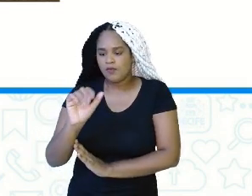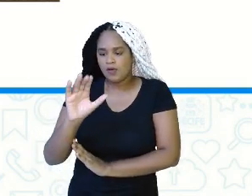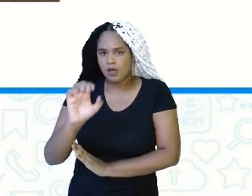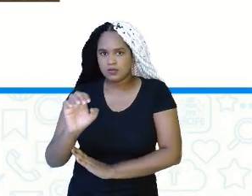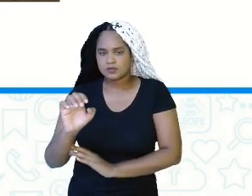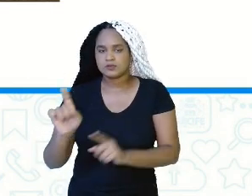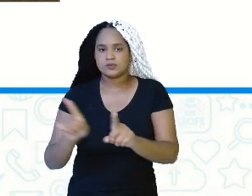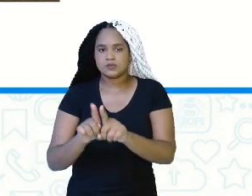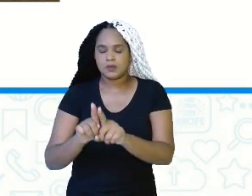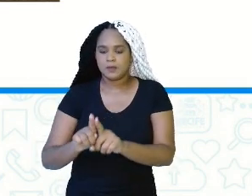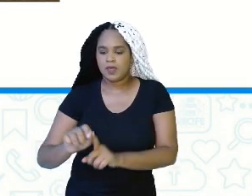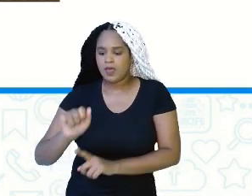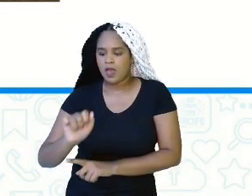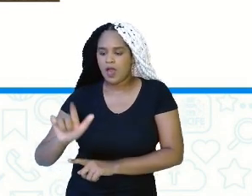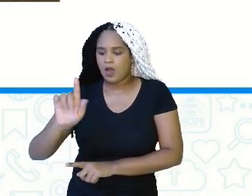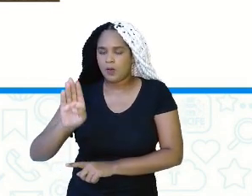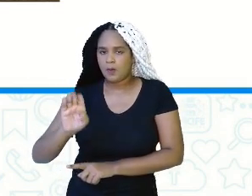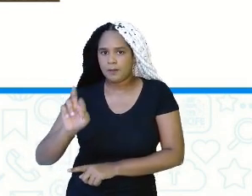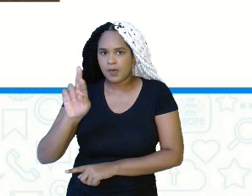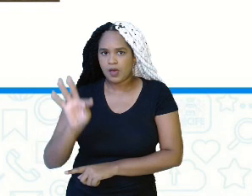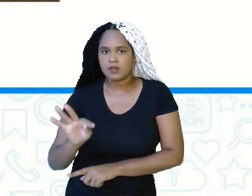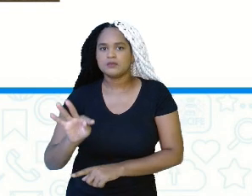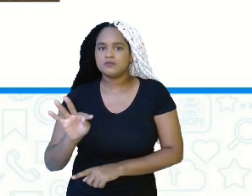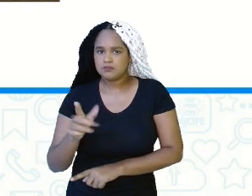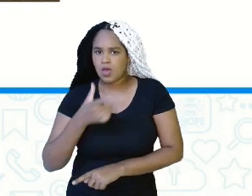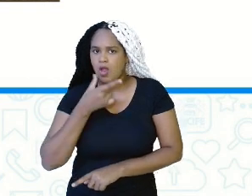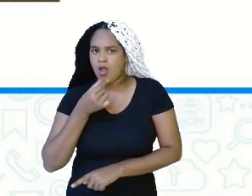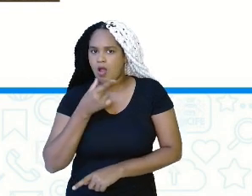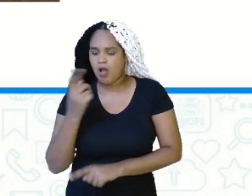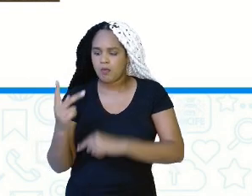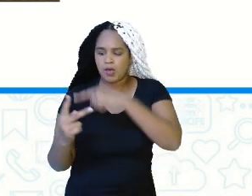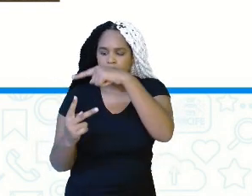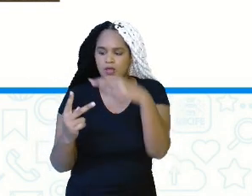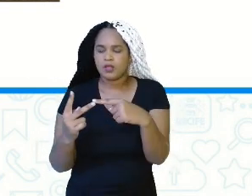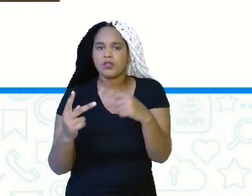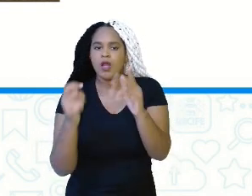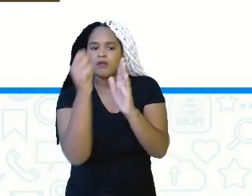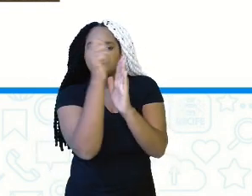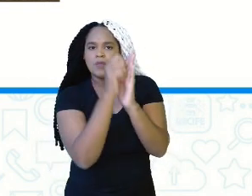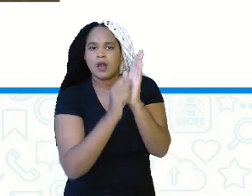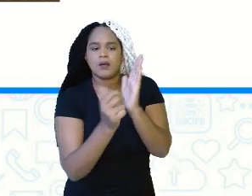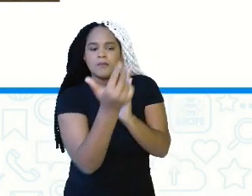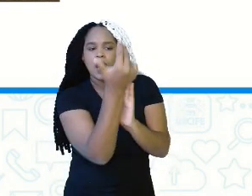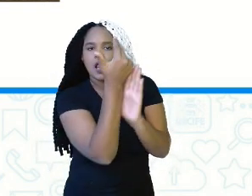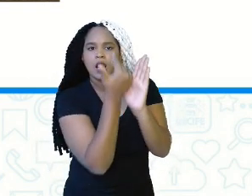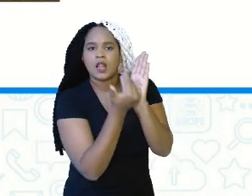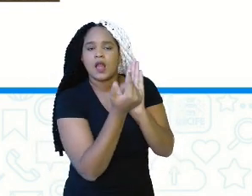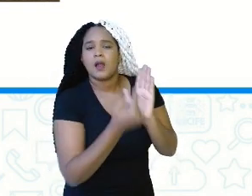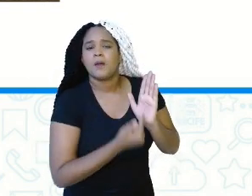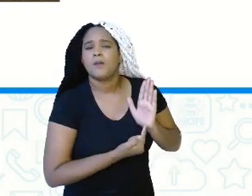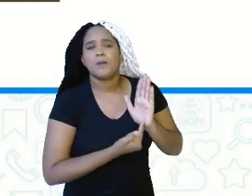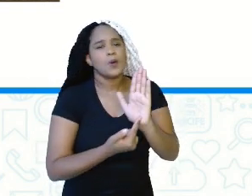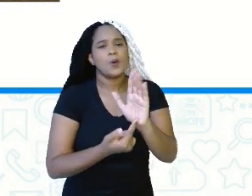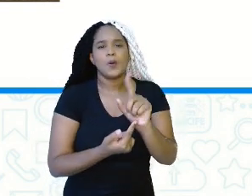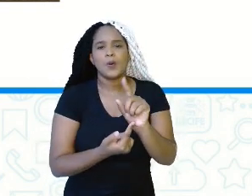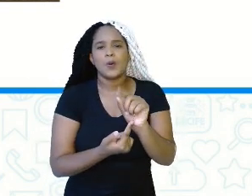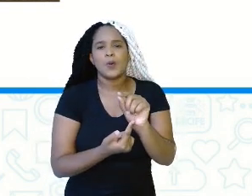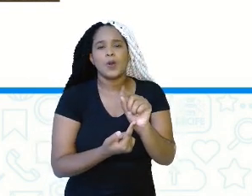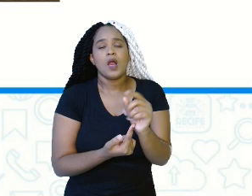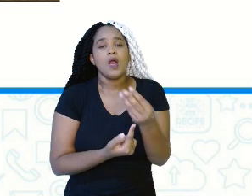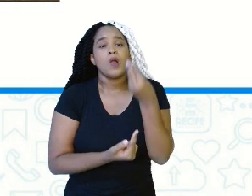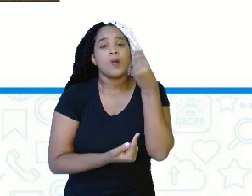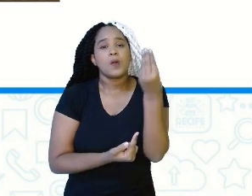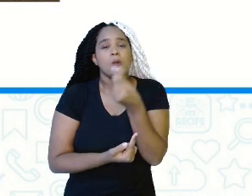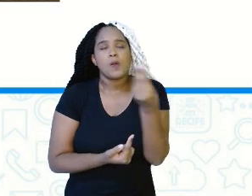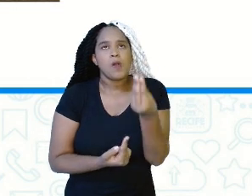Então, graças a essas imagens, como essa que nós temos aí, eles conseguiram retratar um pouco também da vida. Não era somente